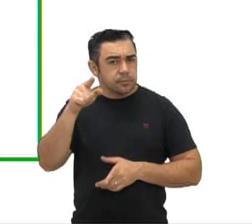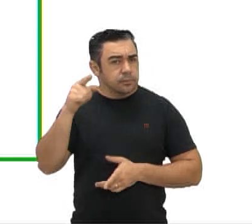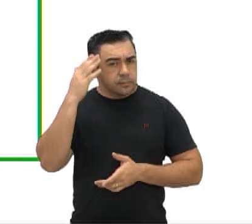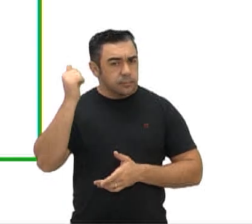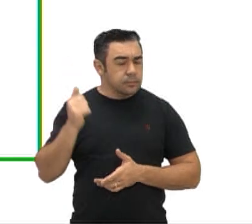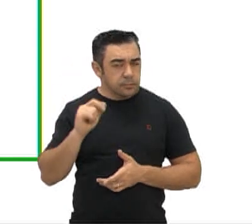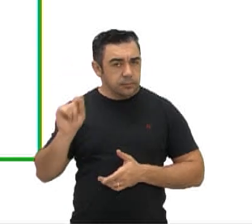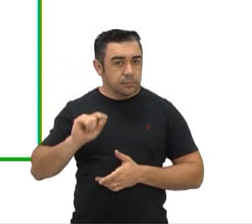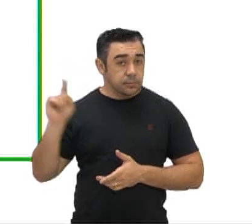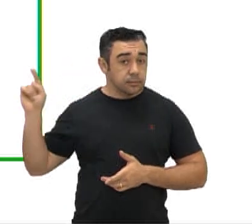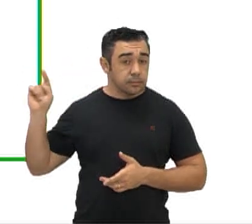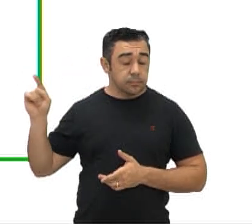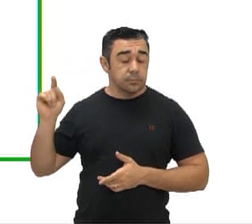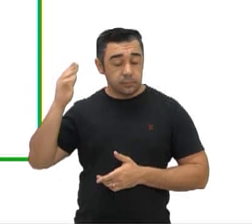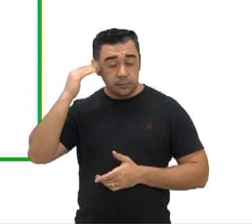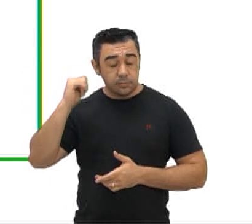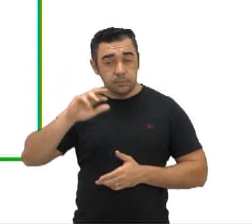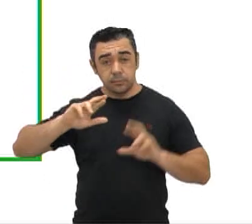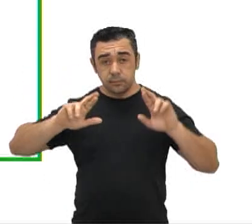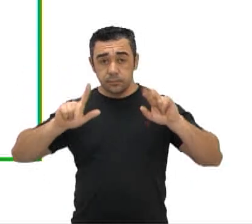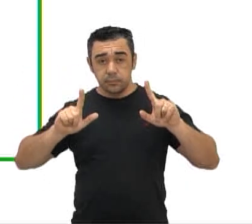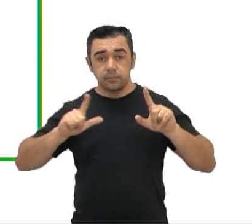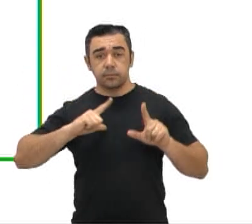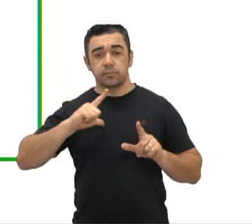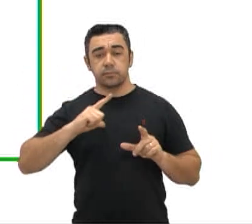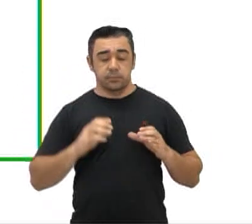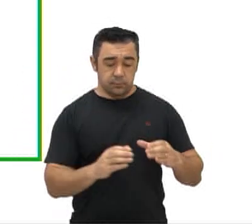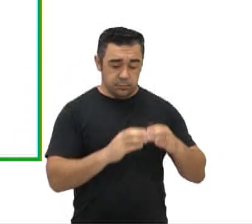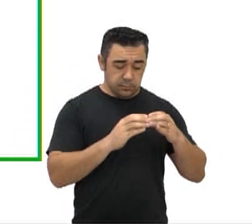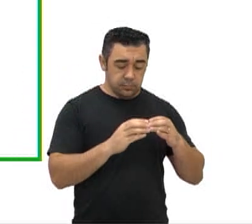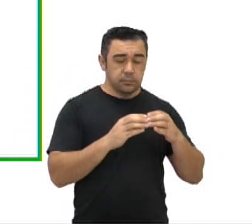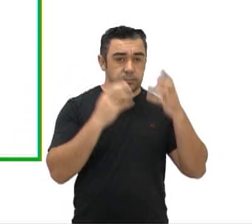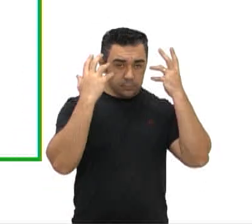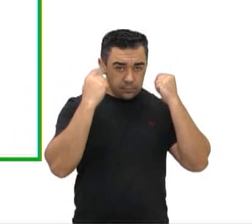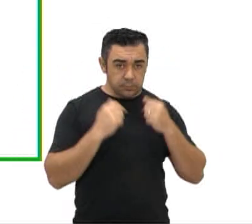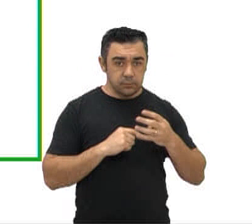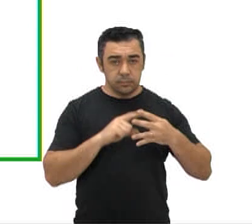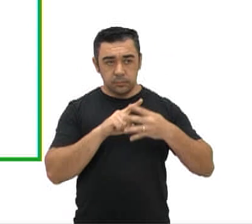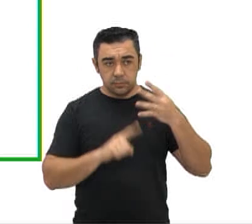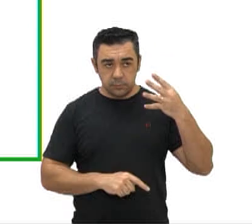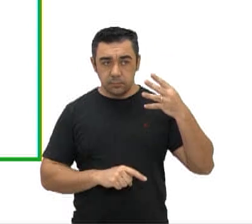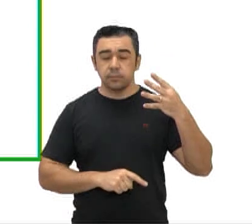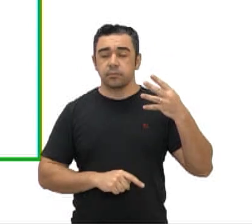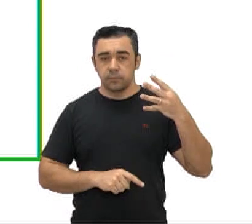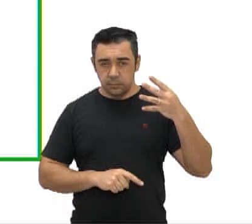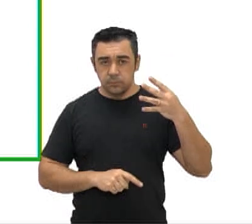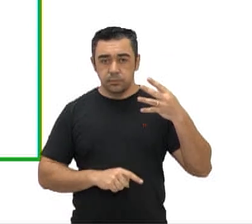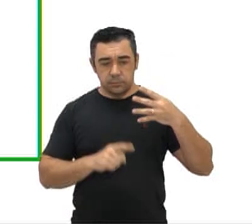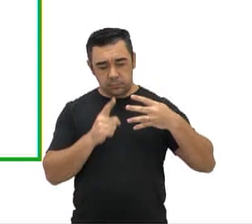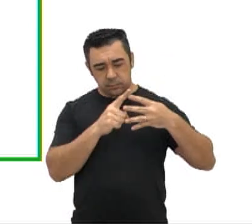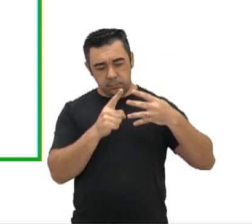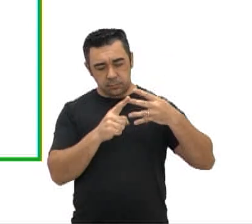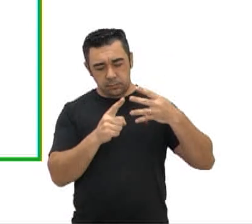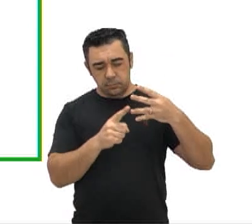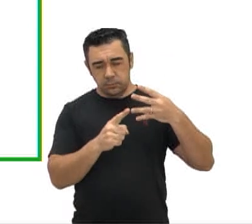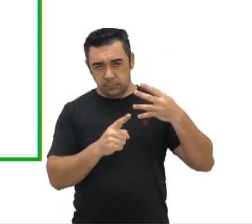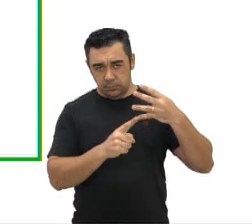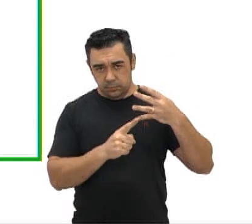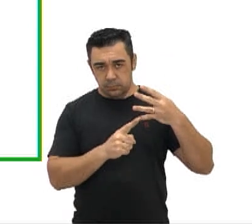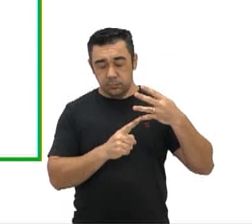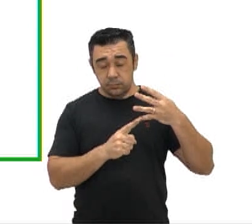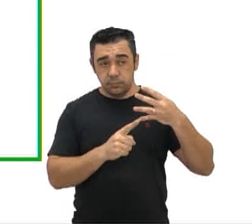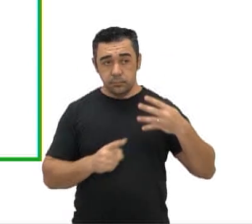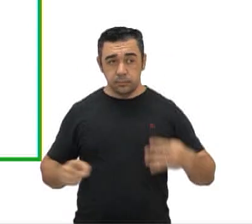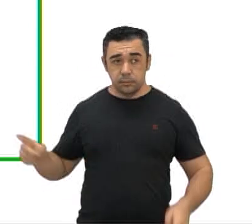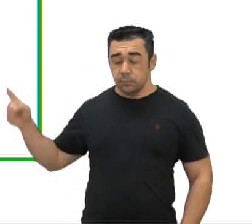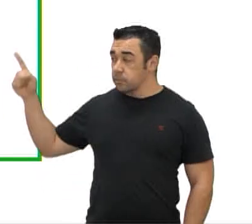ele? Tem que saber a diferença dos tipos de especiação. São 4 ali, ó, alopátrica, peripátrica, parapátrica e ainda